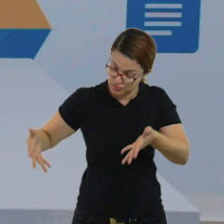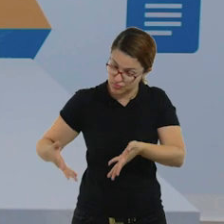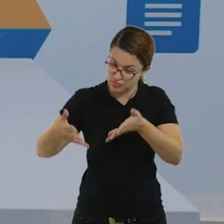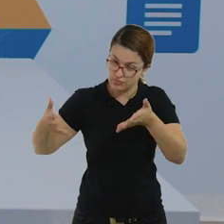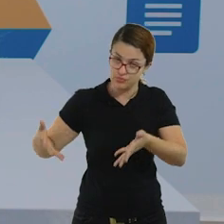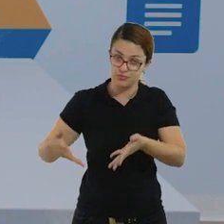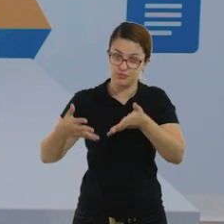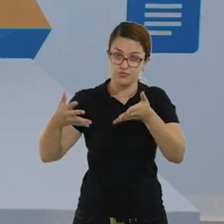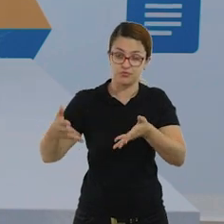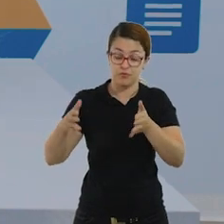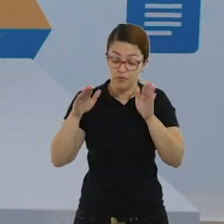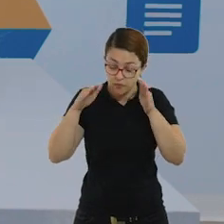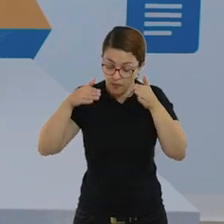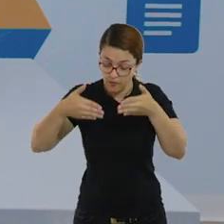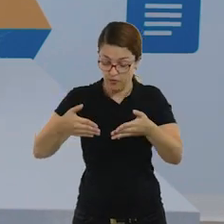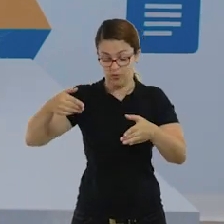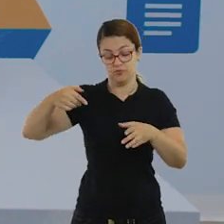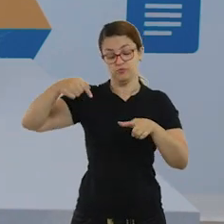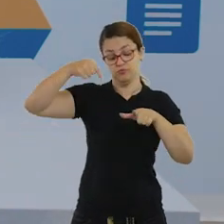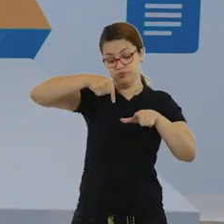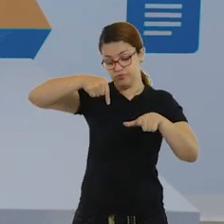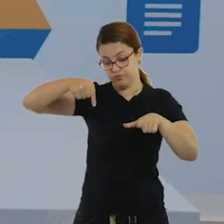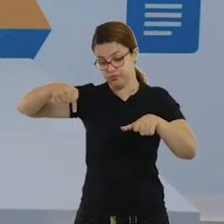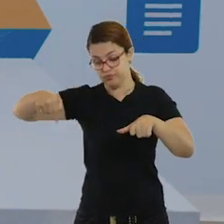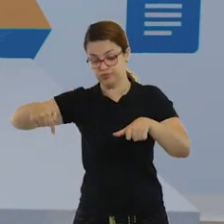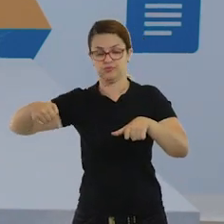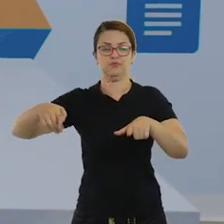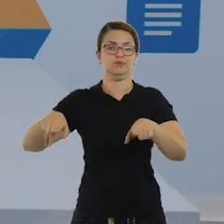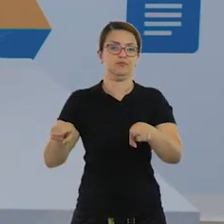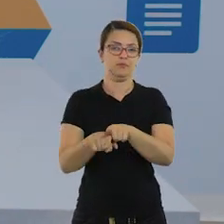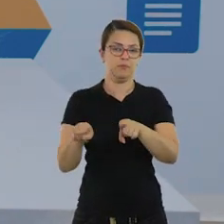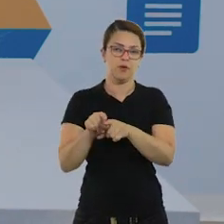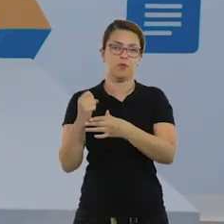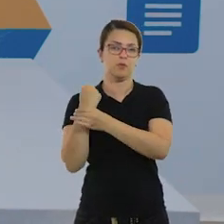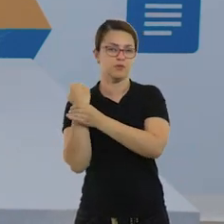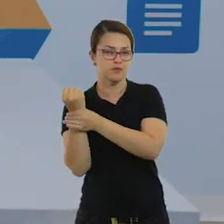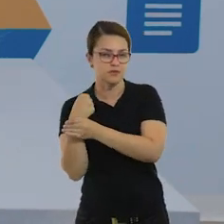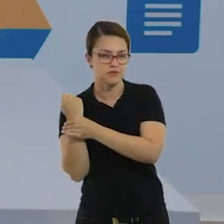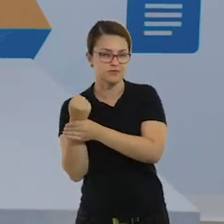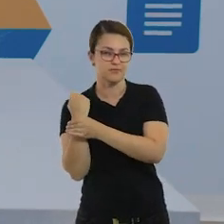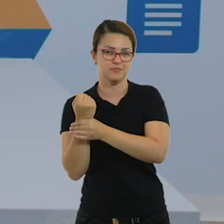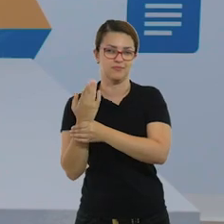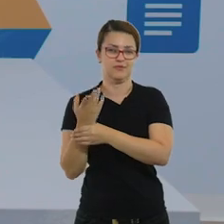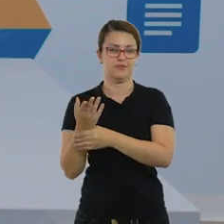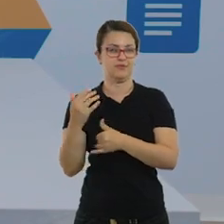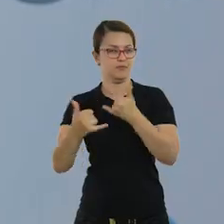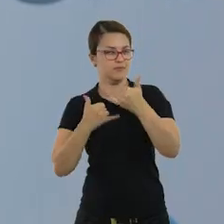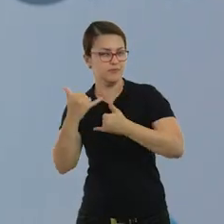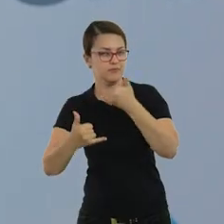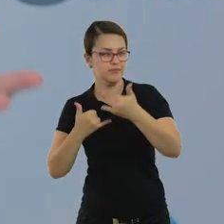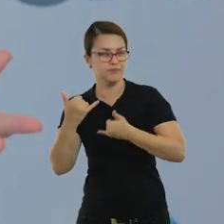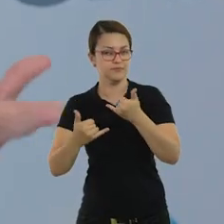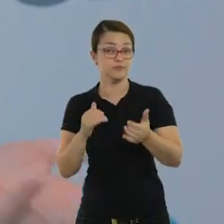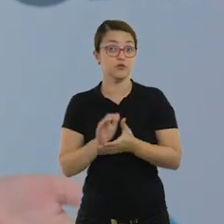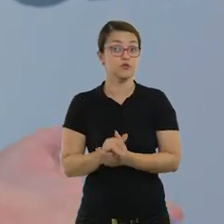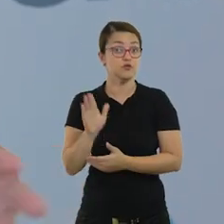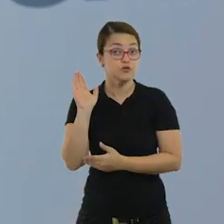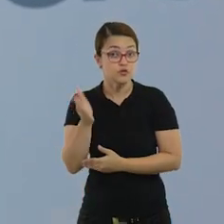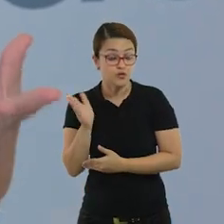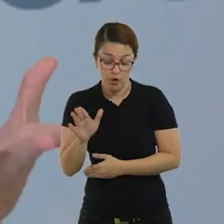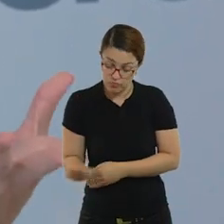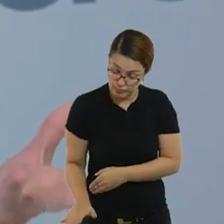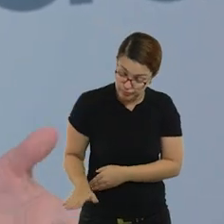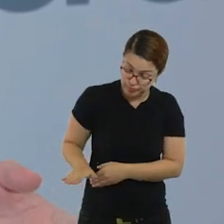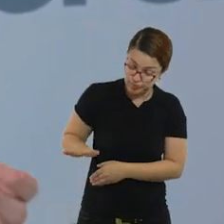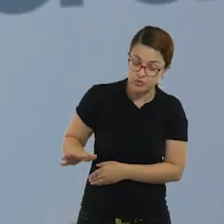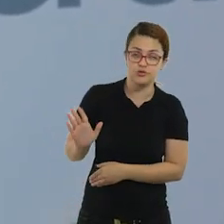estimulados a concentração, a coordenação deles, e eles vão se divertir com isso. E para os maiorzinhos que já